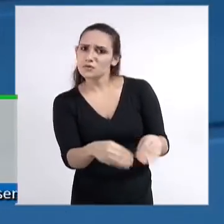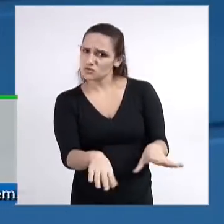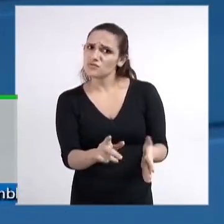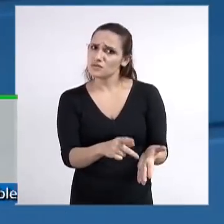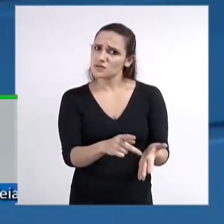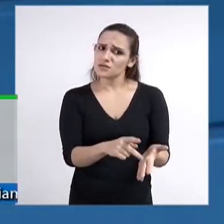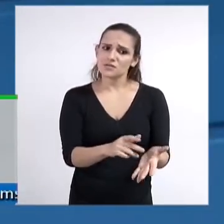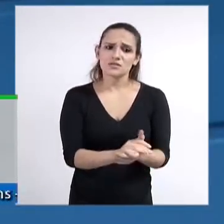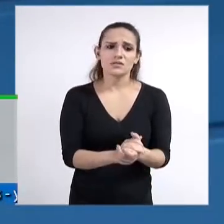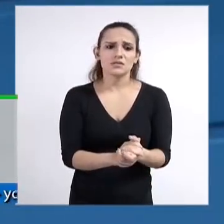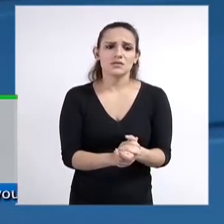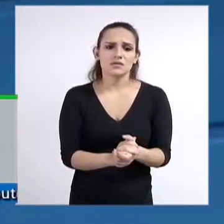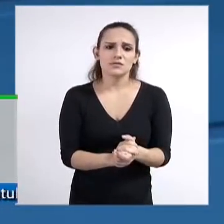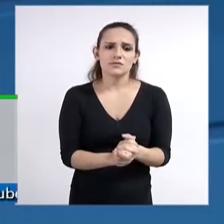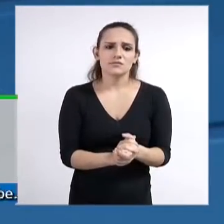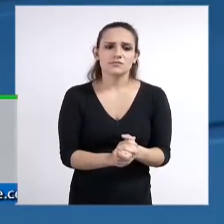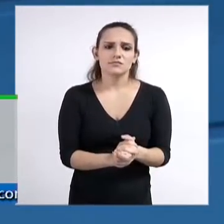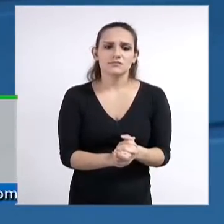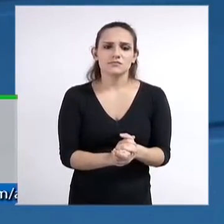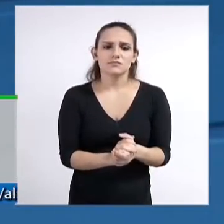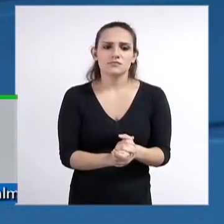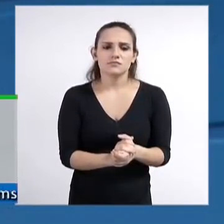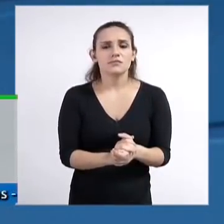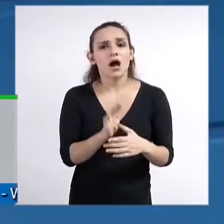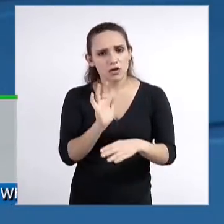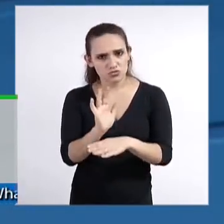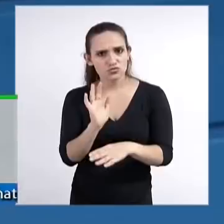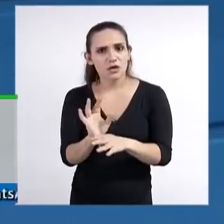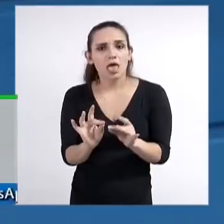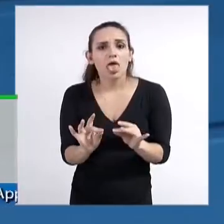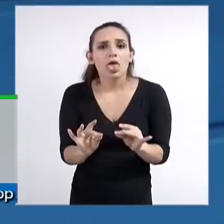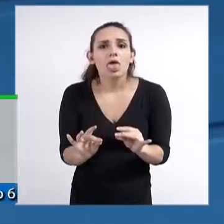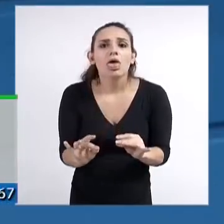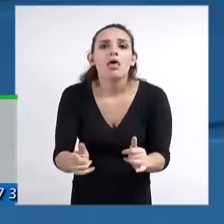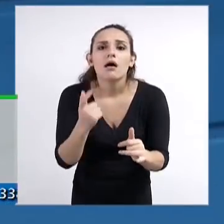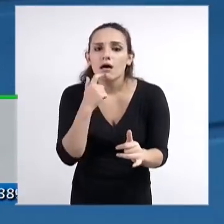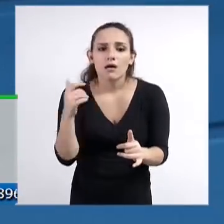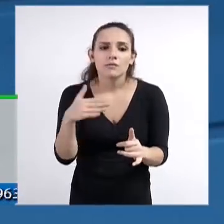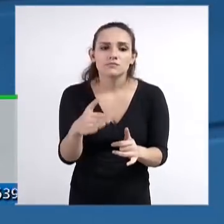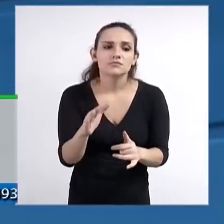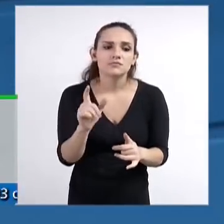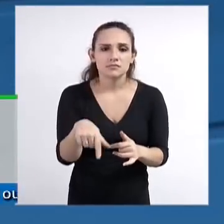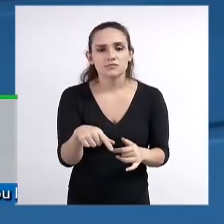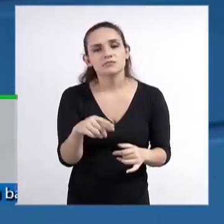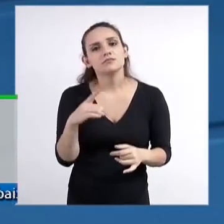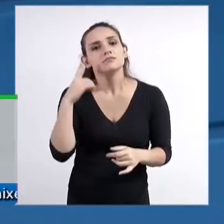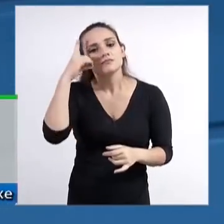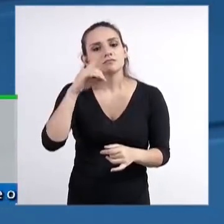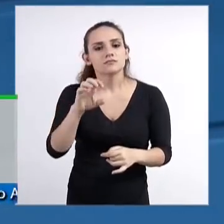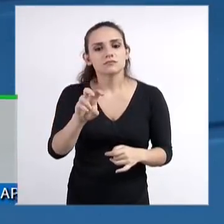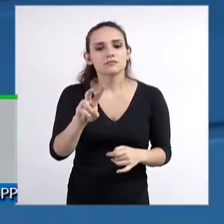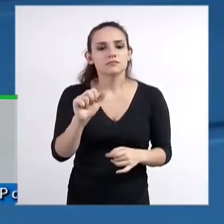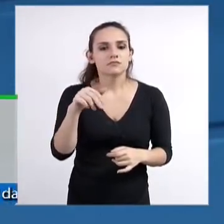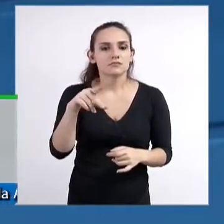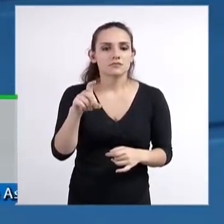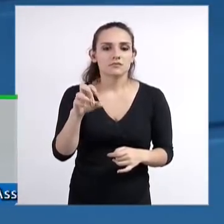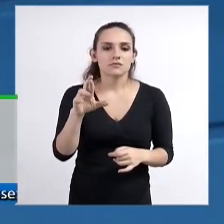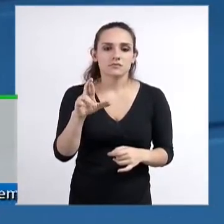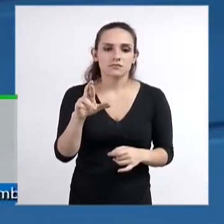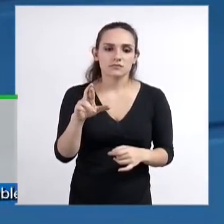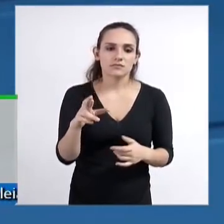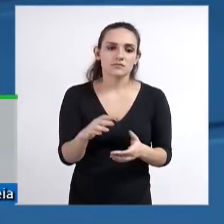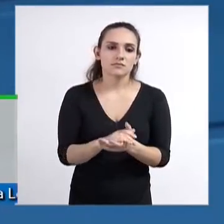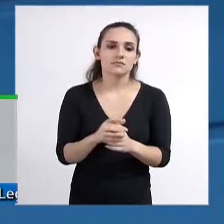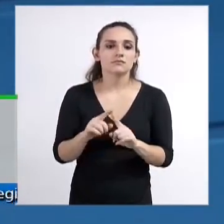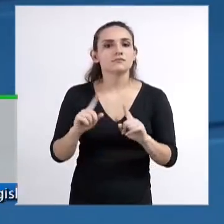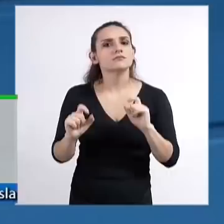prejudicando, inclusive, às vezes, somando, corroborando na questão que comentou aqui o deputado Evandro, inclusive do jacaré.